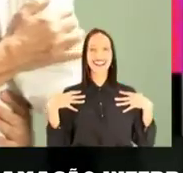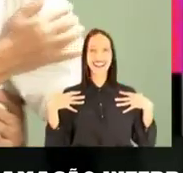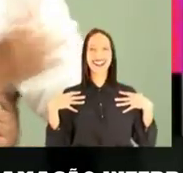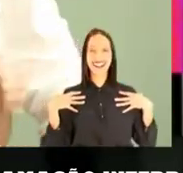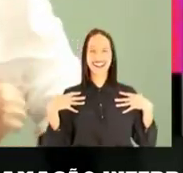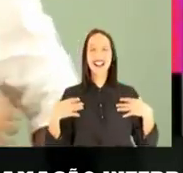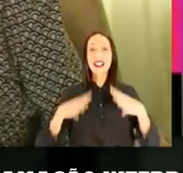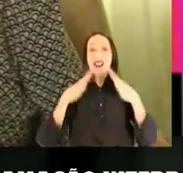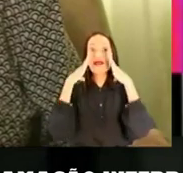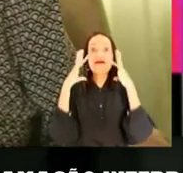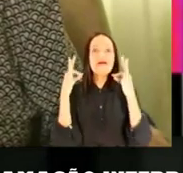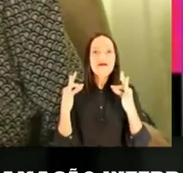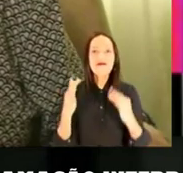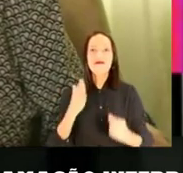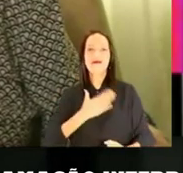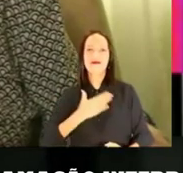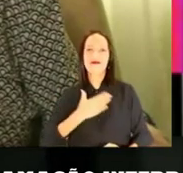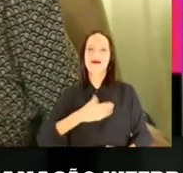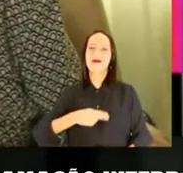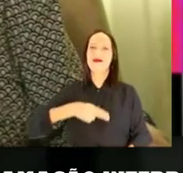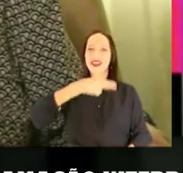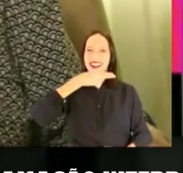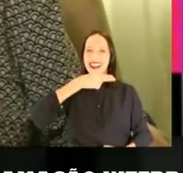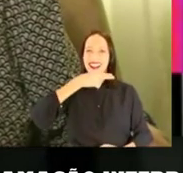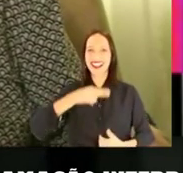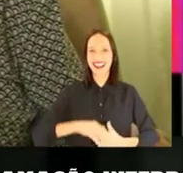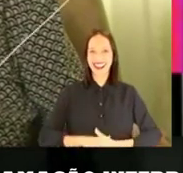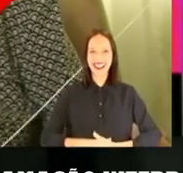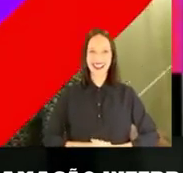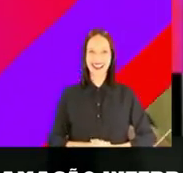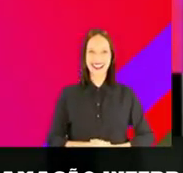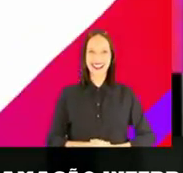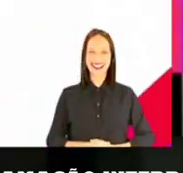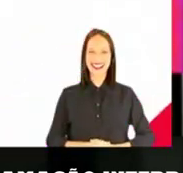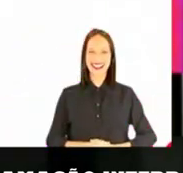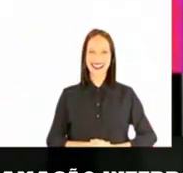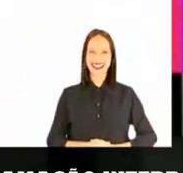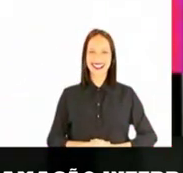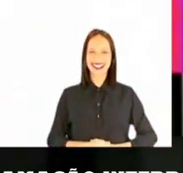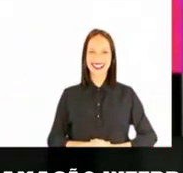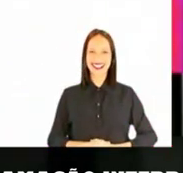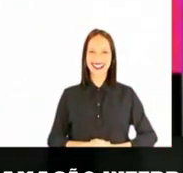orgulhosa. Presta atenção no meu neto.